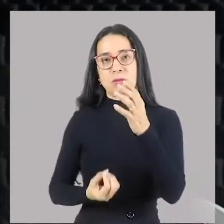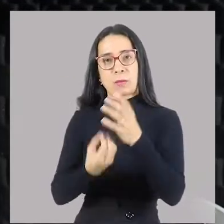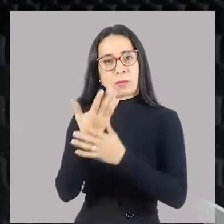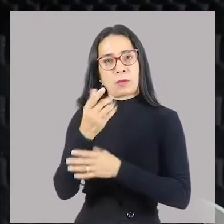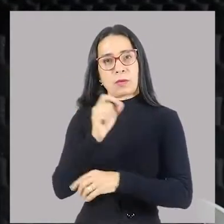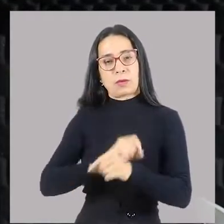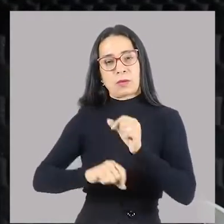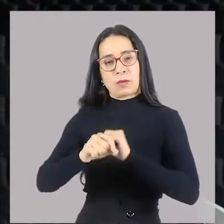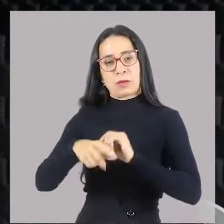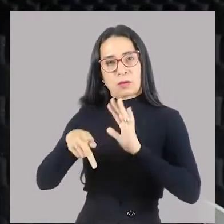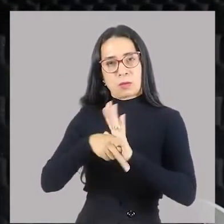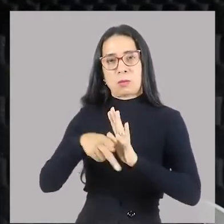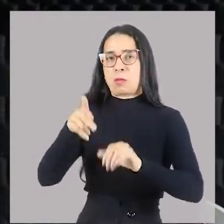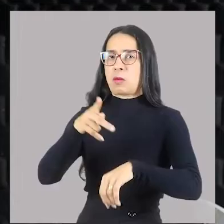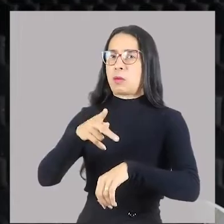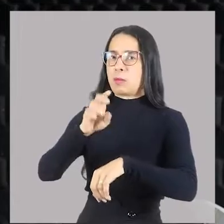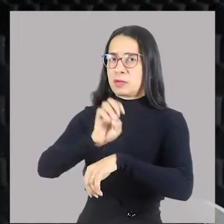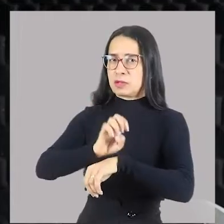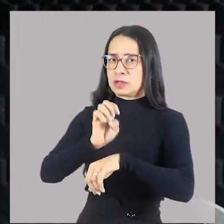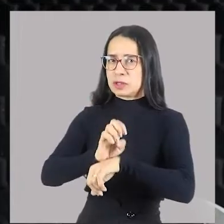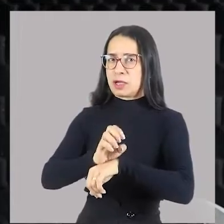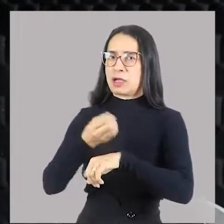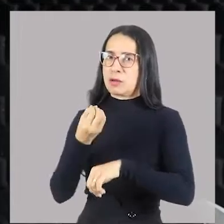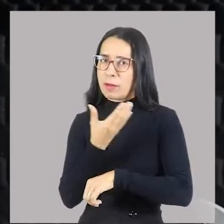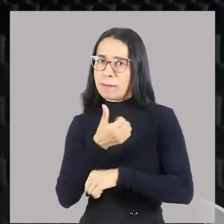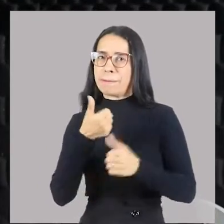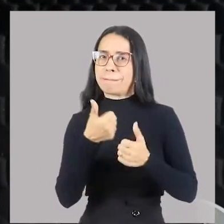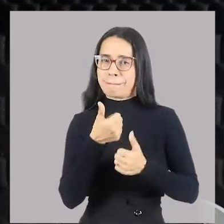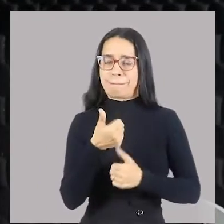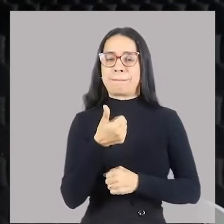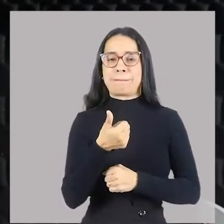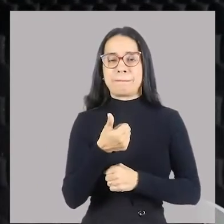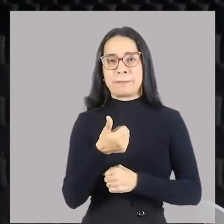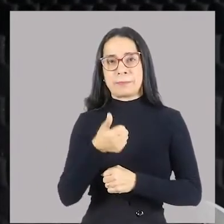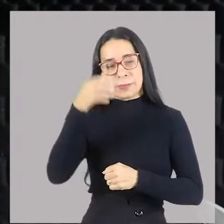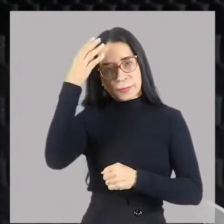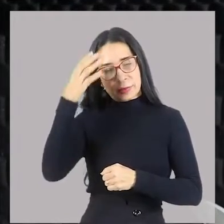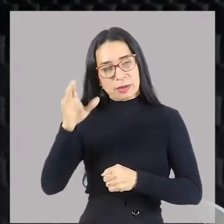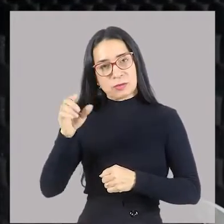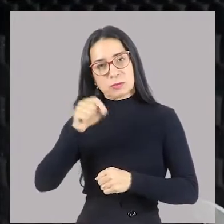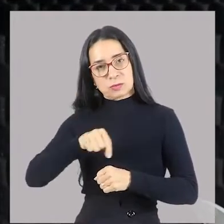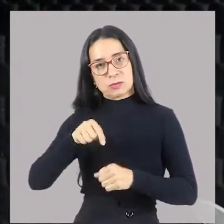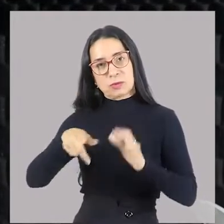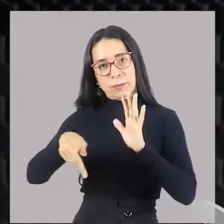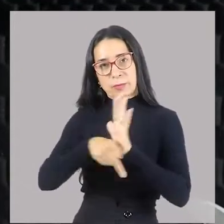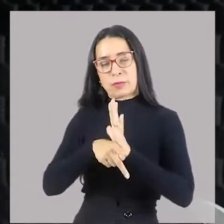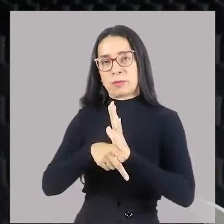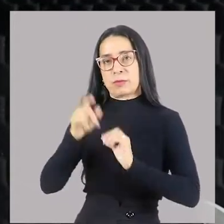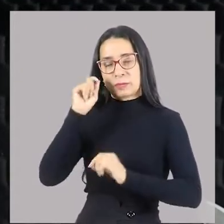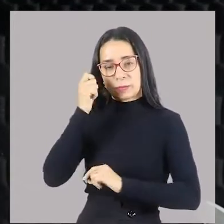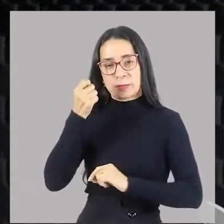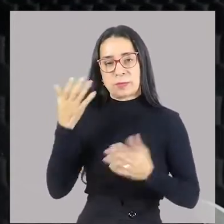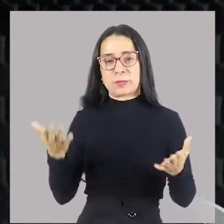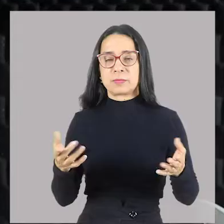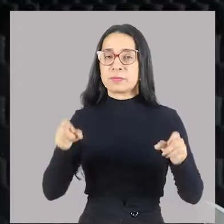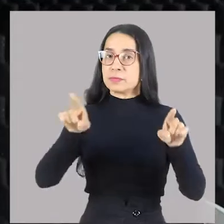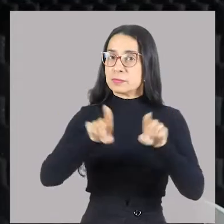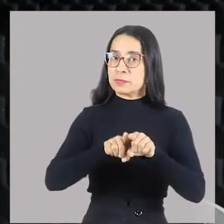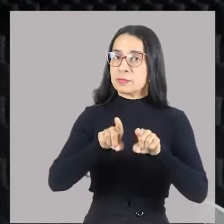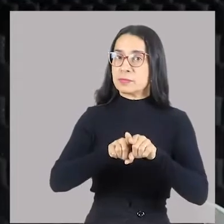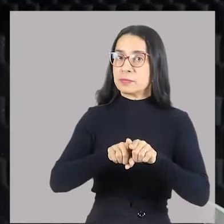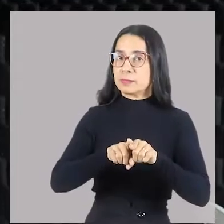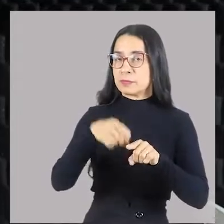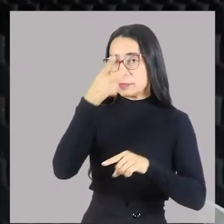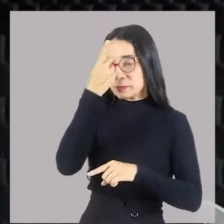nosso estado dá um show de cultura de matriz africana. E também os